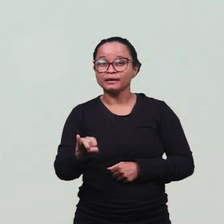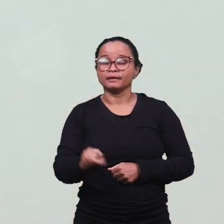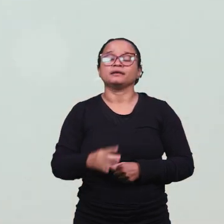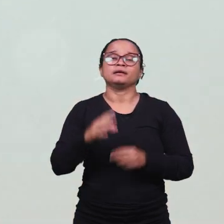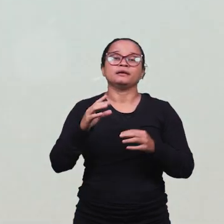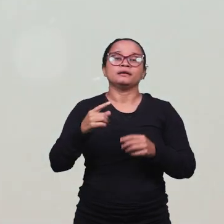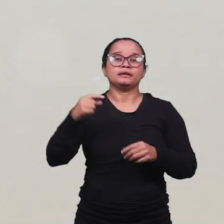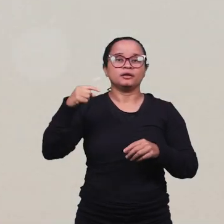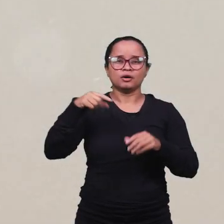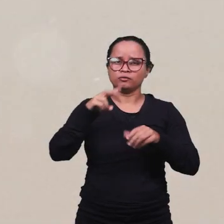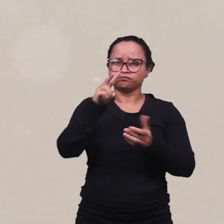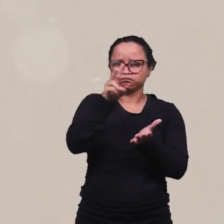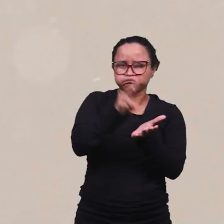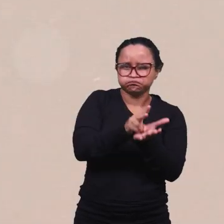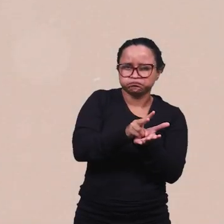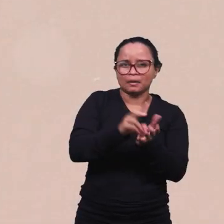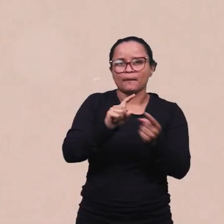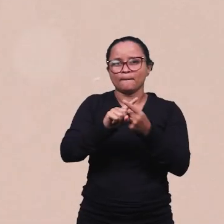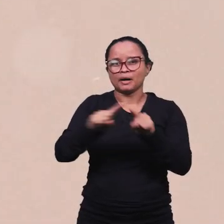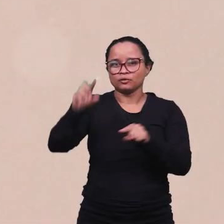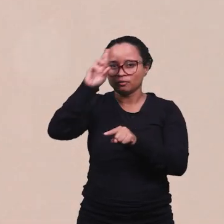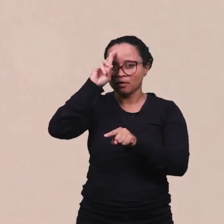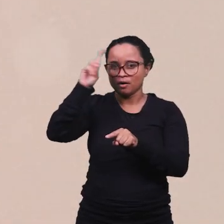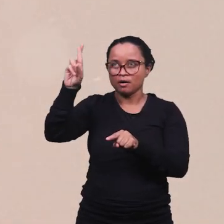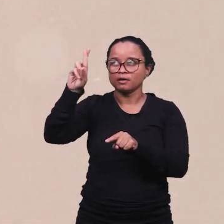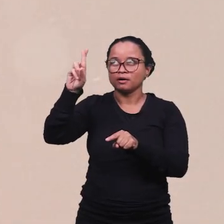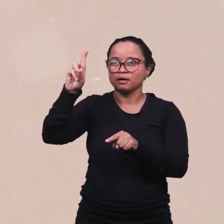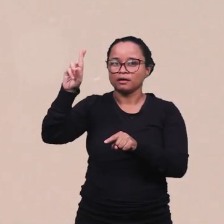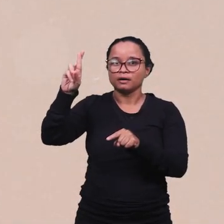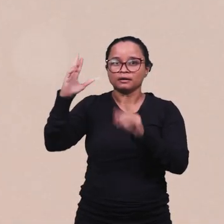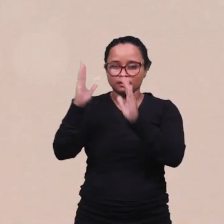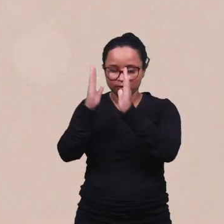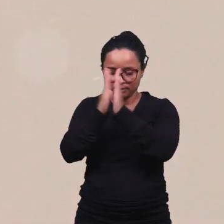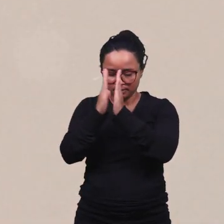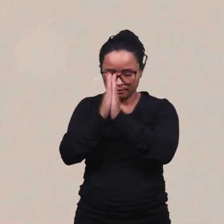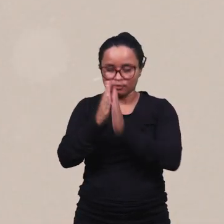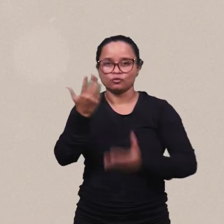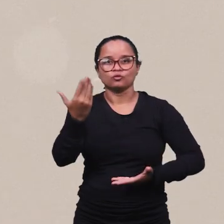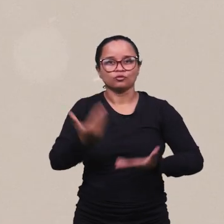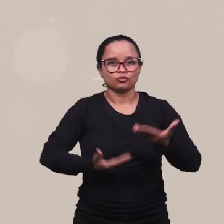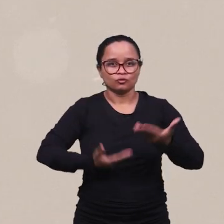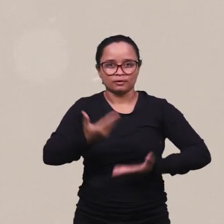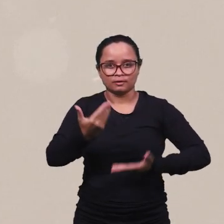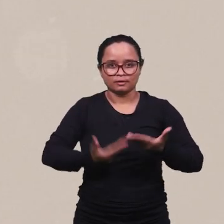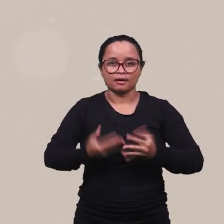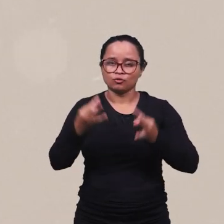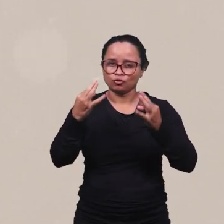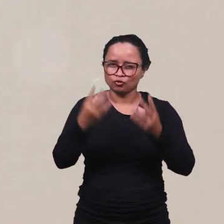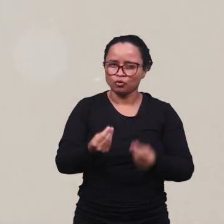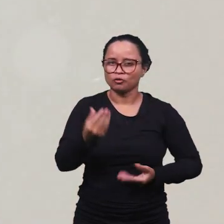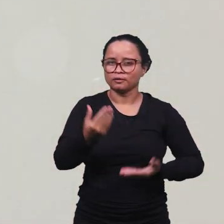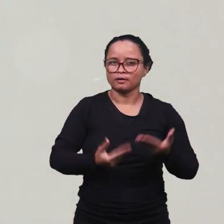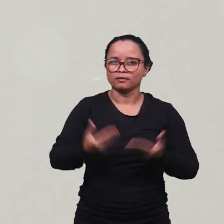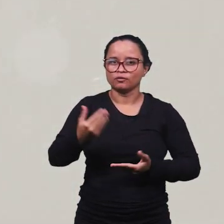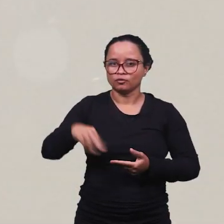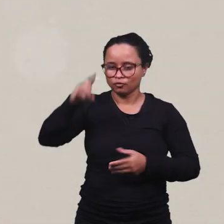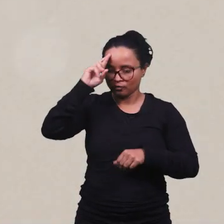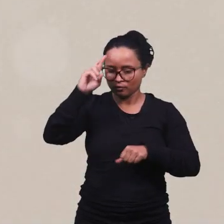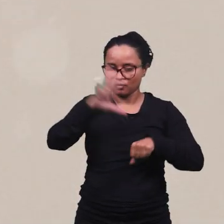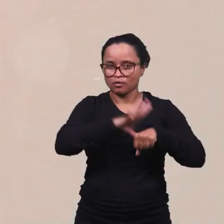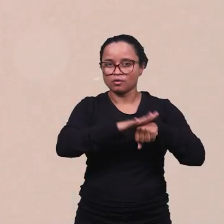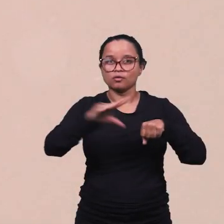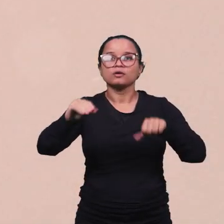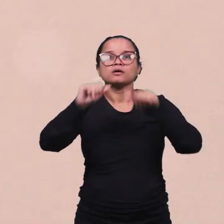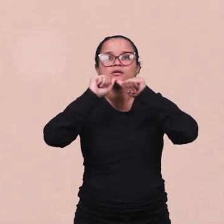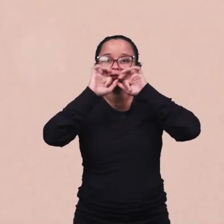entubado, mas o Senhor me deu, o Senhor, através da oração da comissão dos irmãos e de toda a igreja, o Senhor